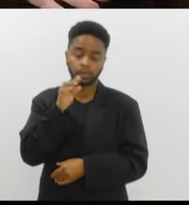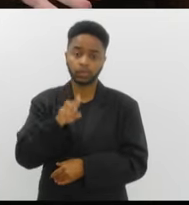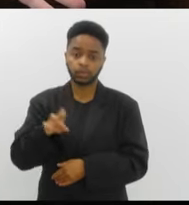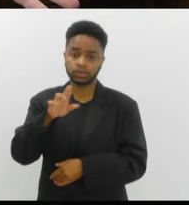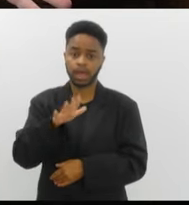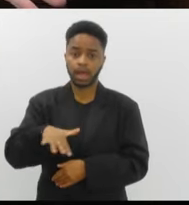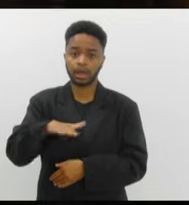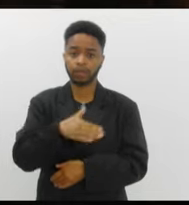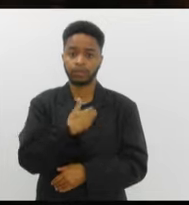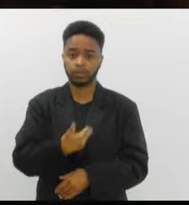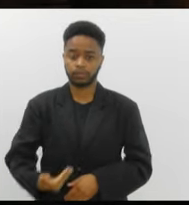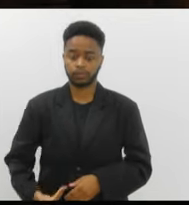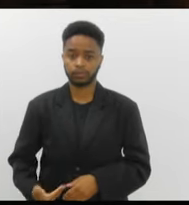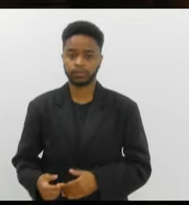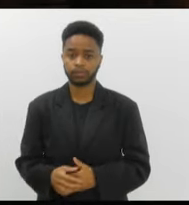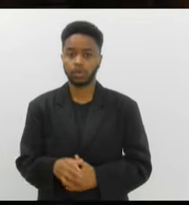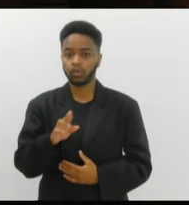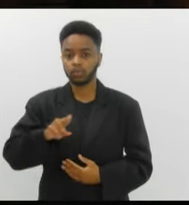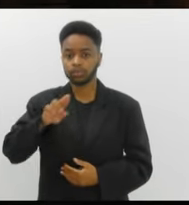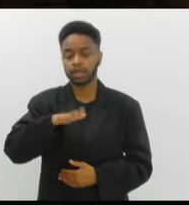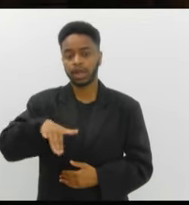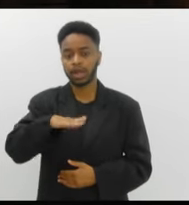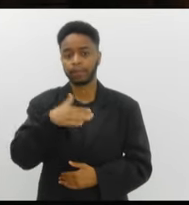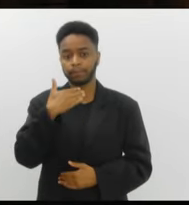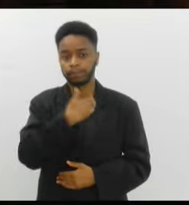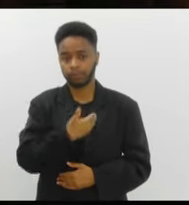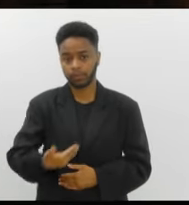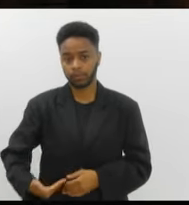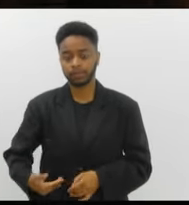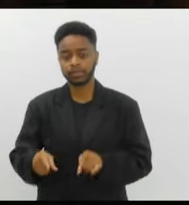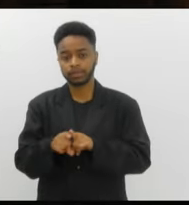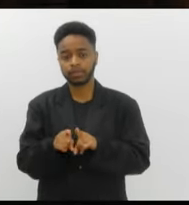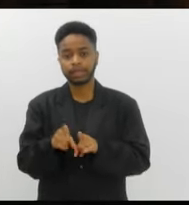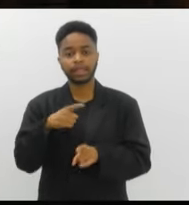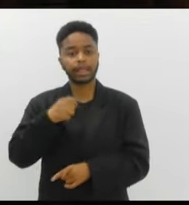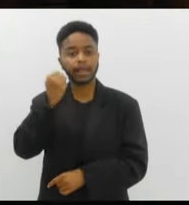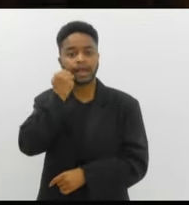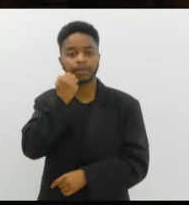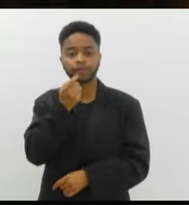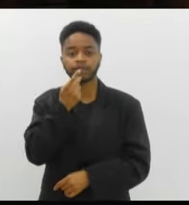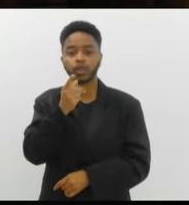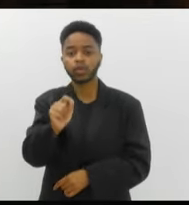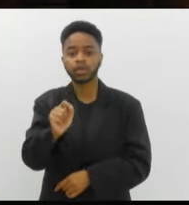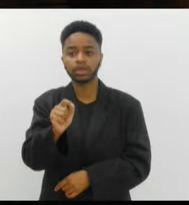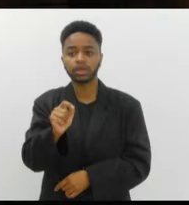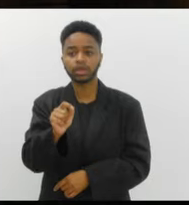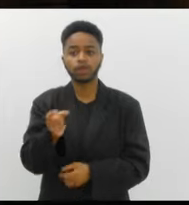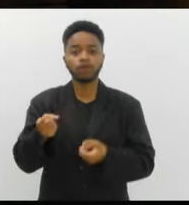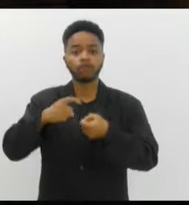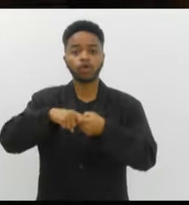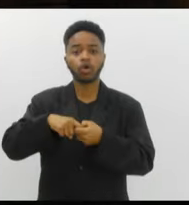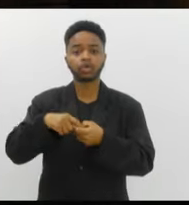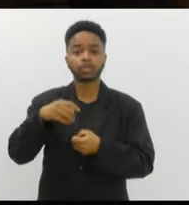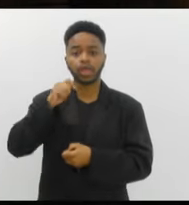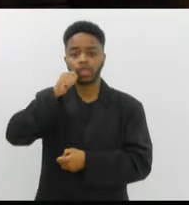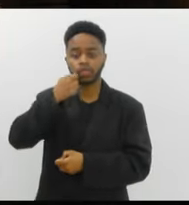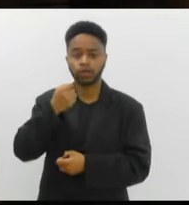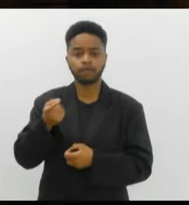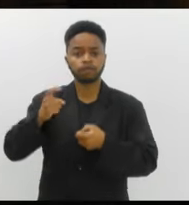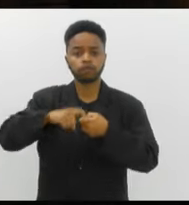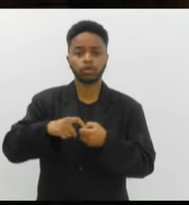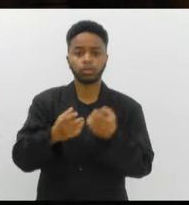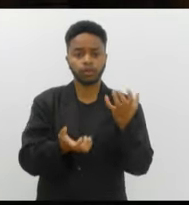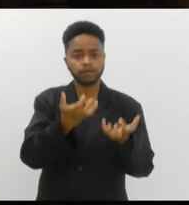porra. Usando a máquina pública. Ainda teve a cara de pau de dizer que escutou o Volta Dudu. Volta Dudu pro quinto dos infernos,